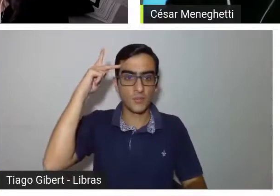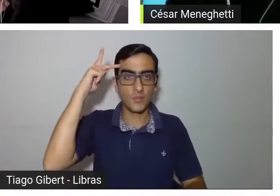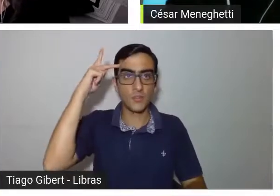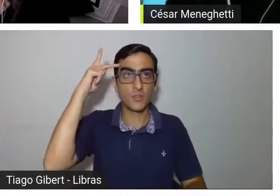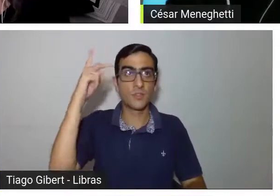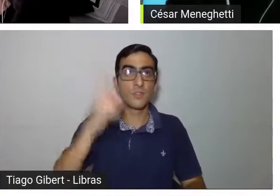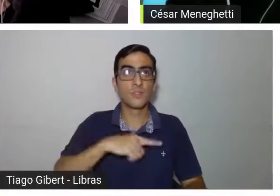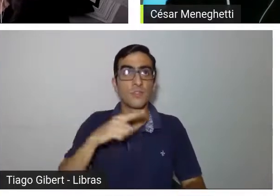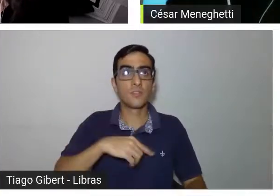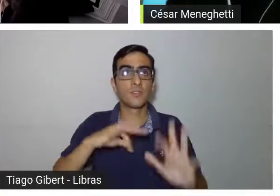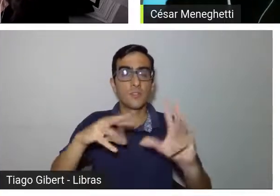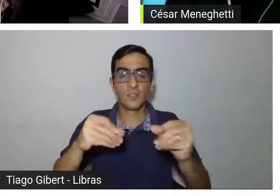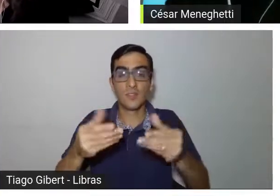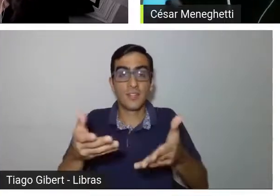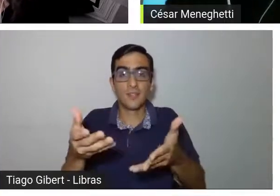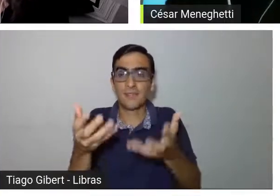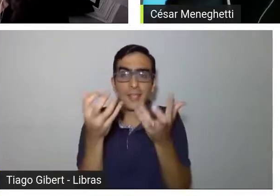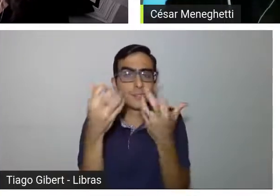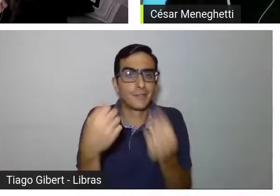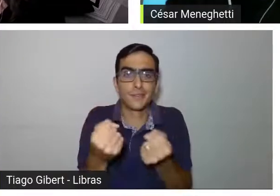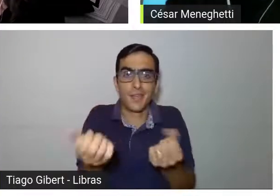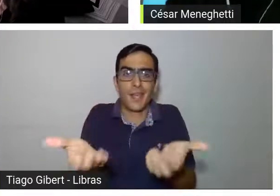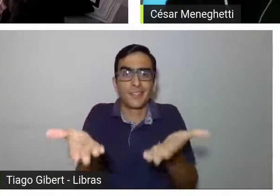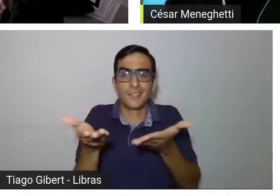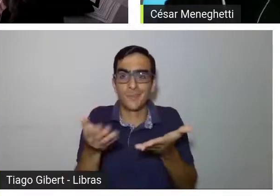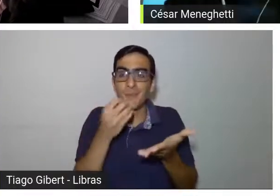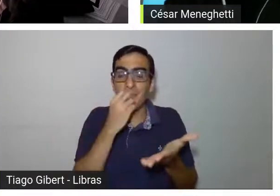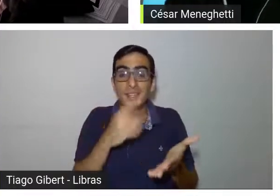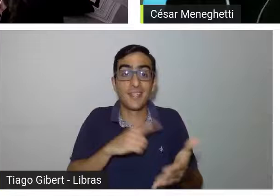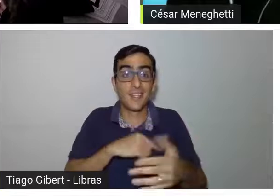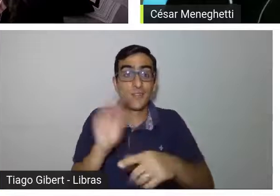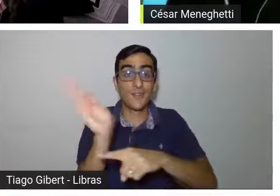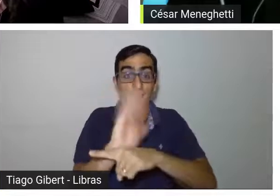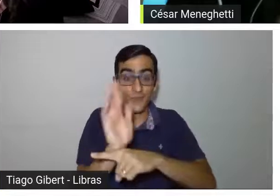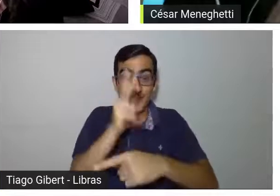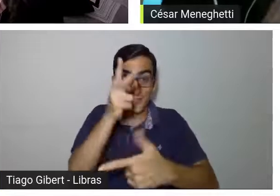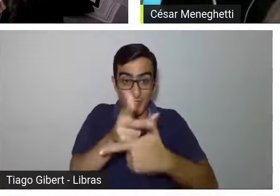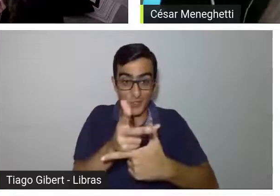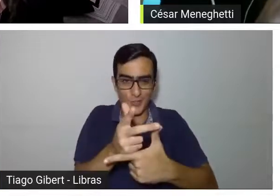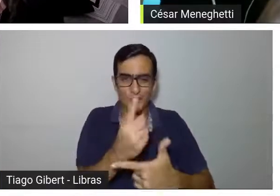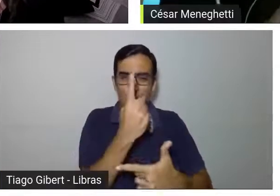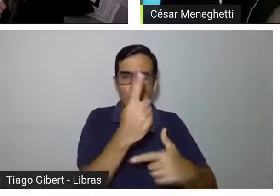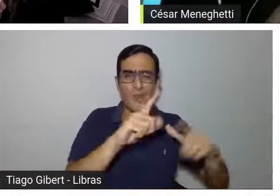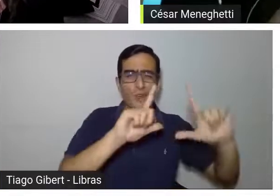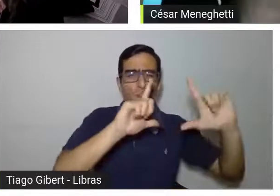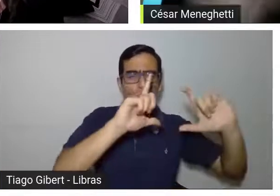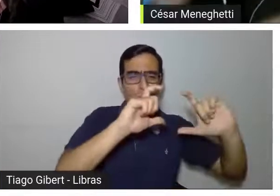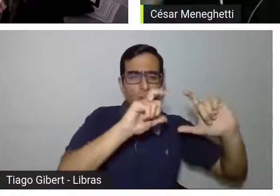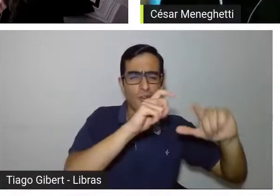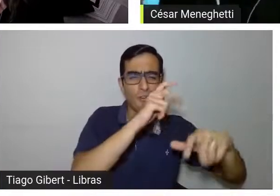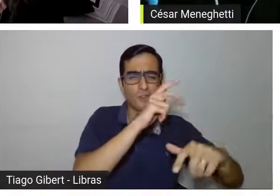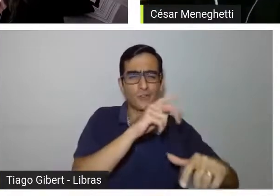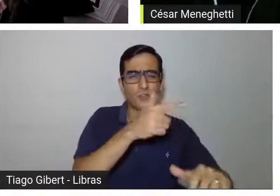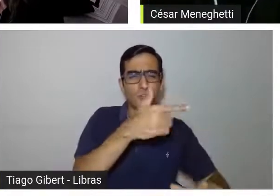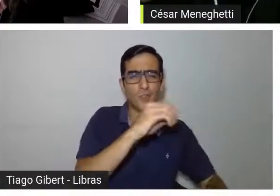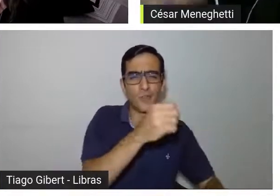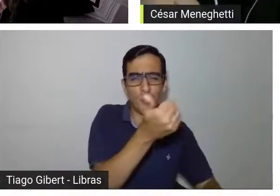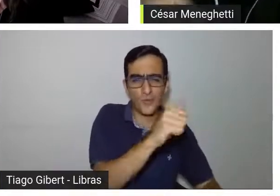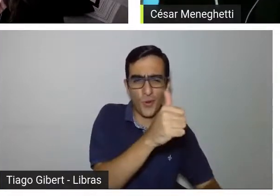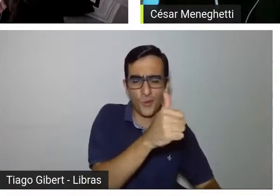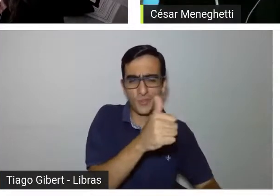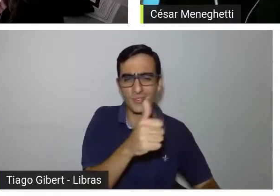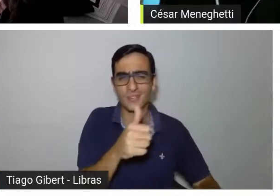bem recebida a mostra, que tem esse vídeo, duas fotos, uma foto de 2011 e uma foto